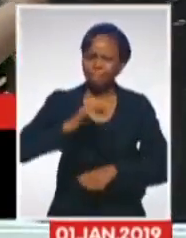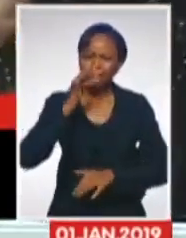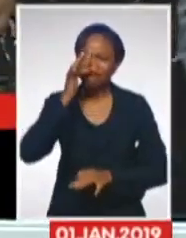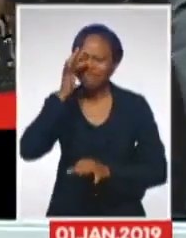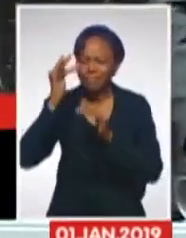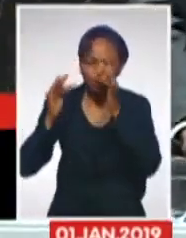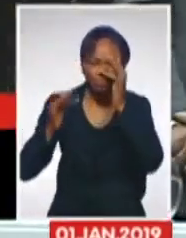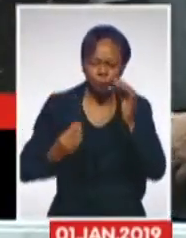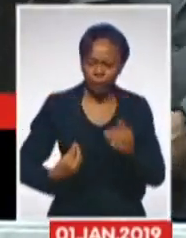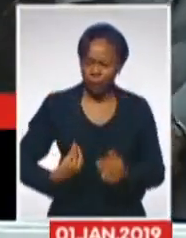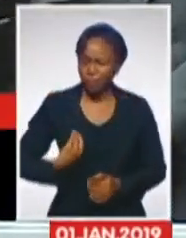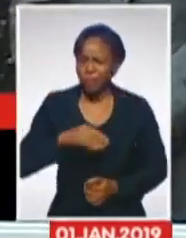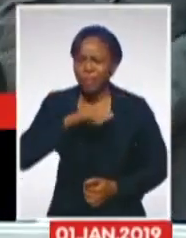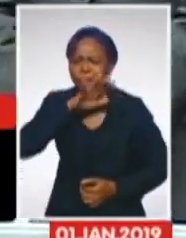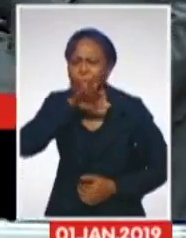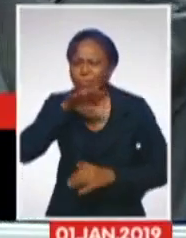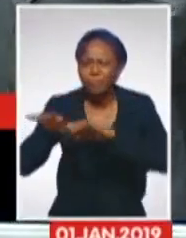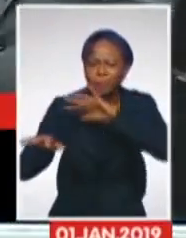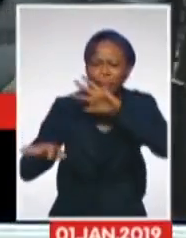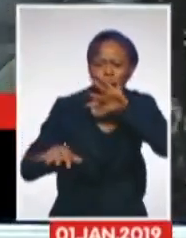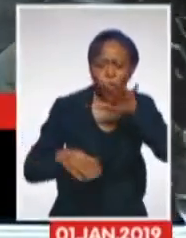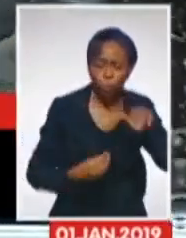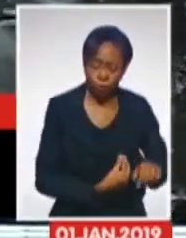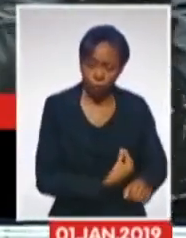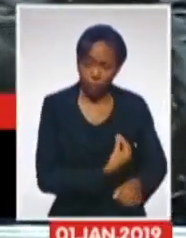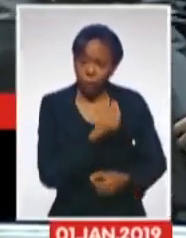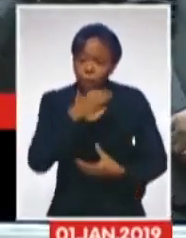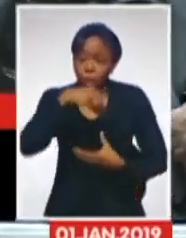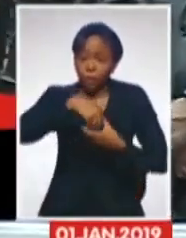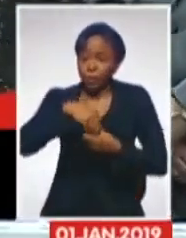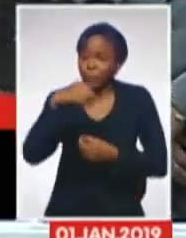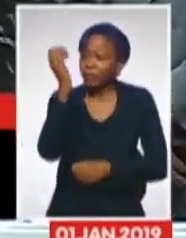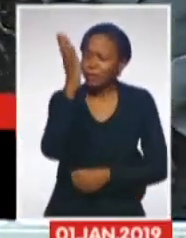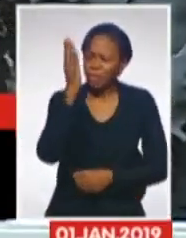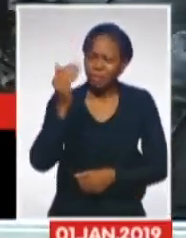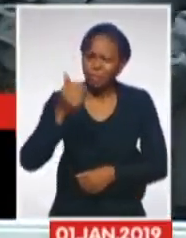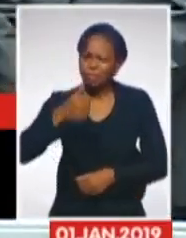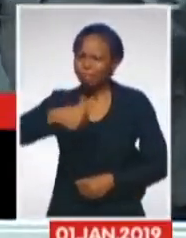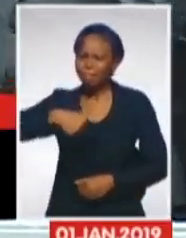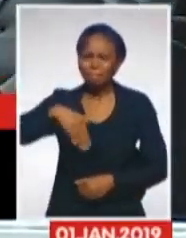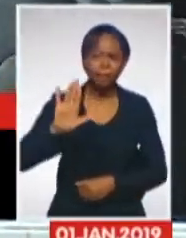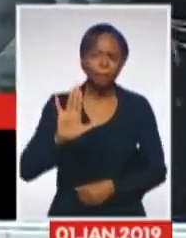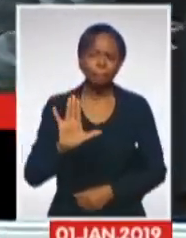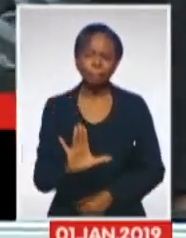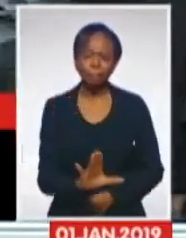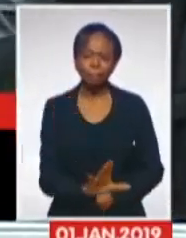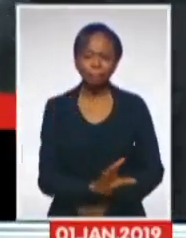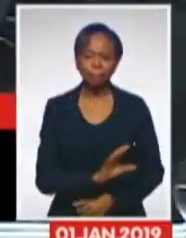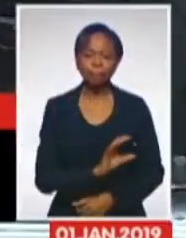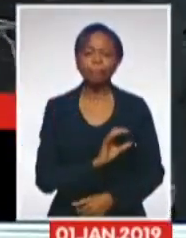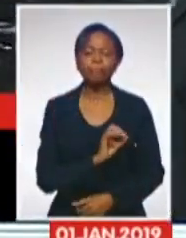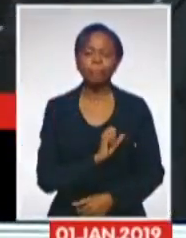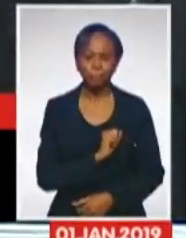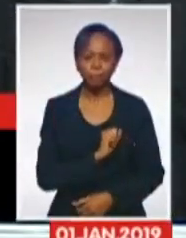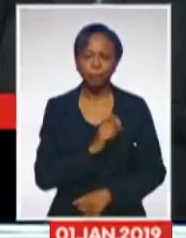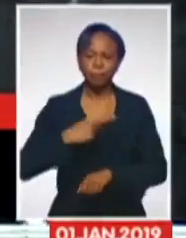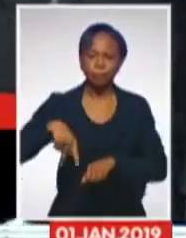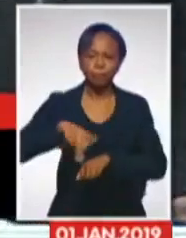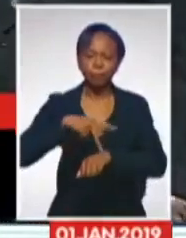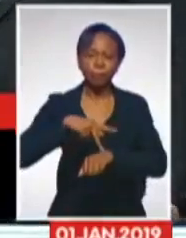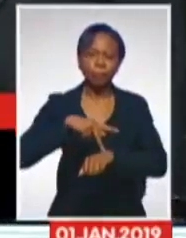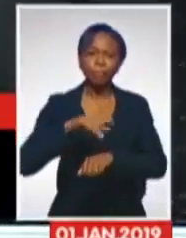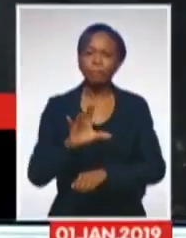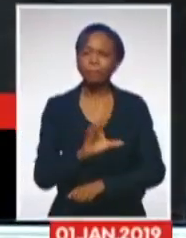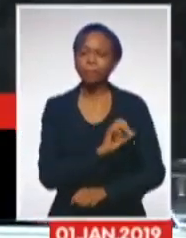vida, nossa vida no teu seio mais amores. Ó